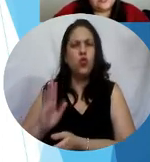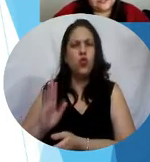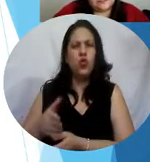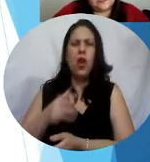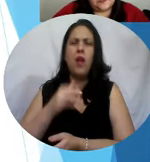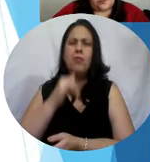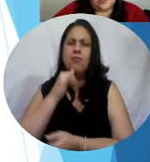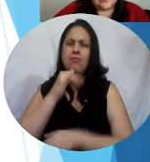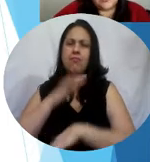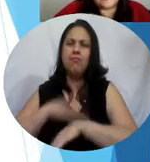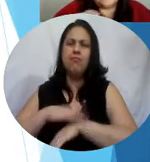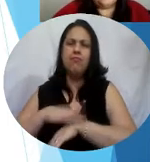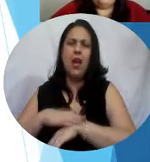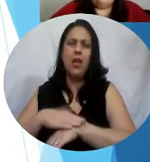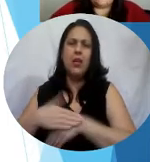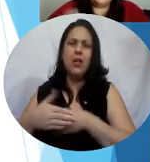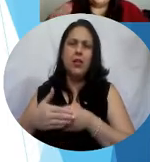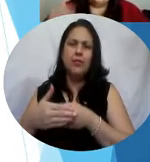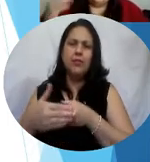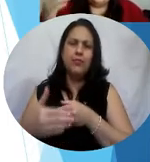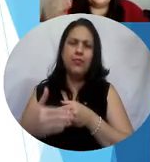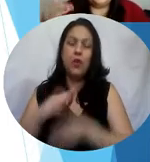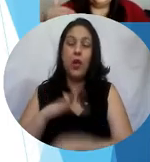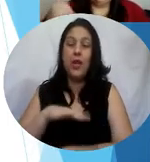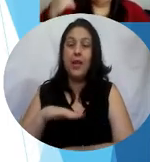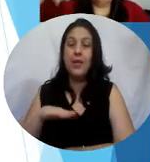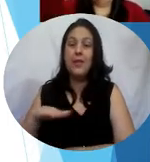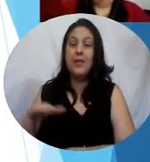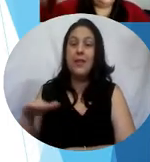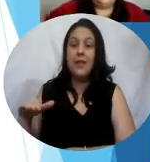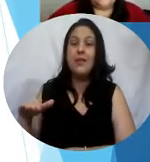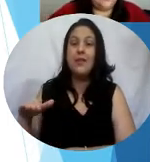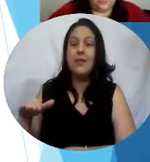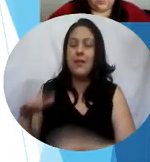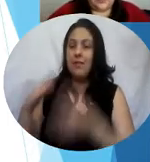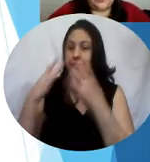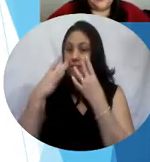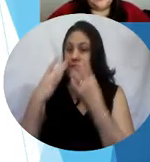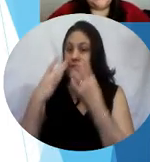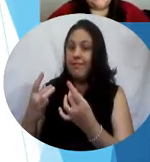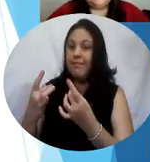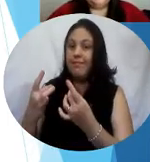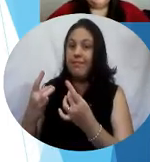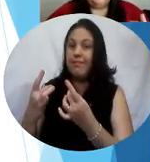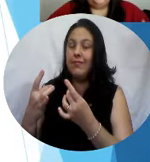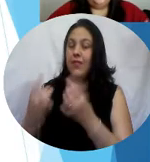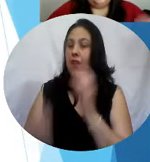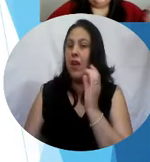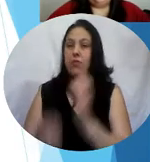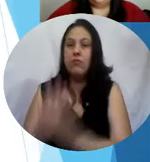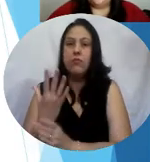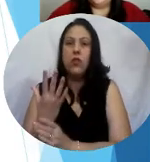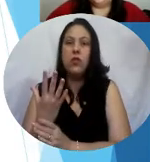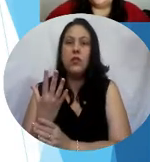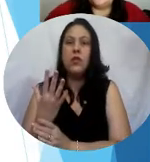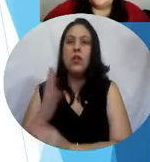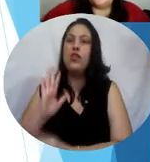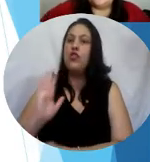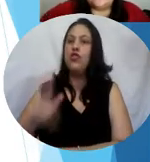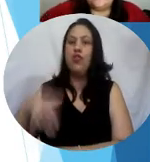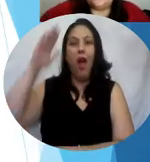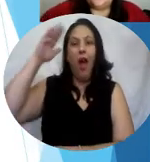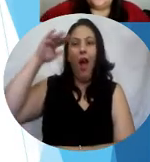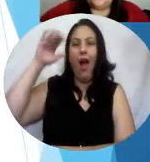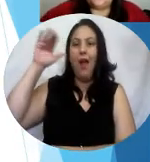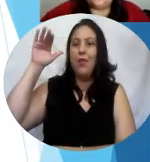desenvolvimento infantil dessas pessoas. Ela não vai surgir na vida adulta, né? Então, mas por que tantas